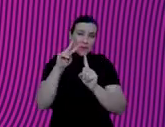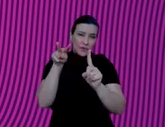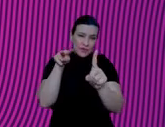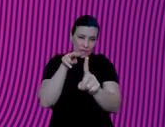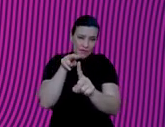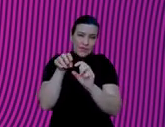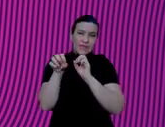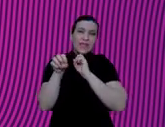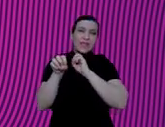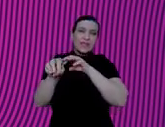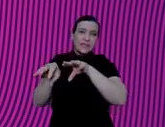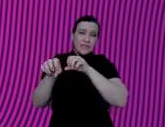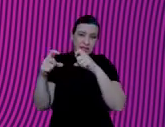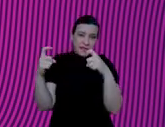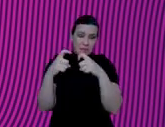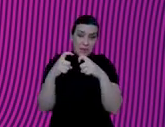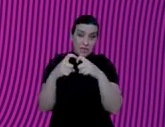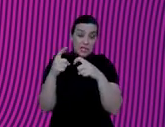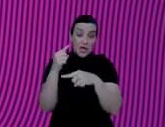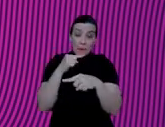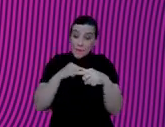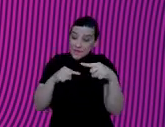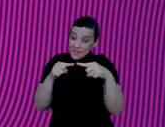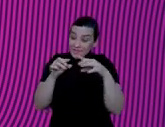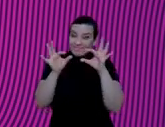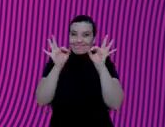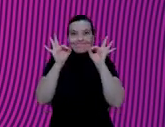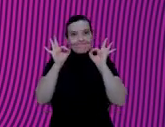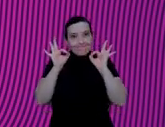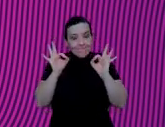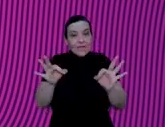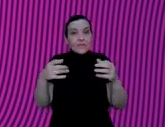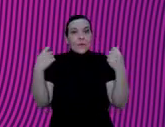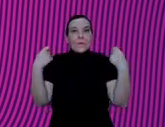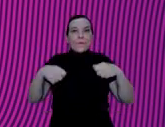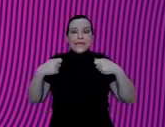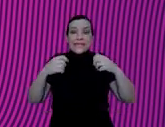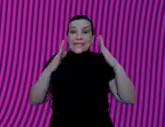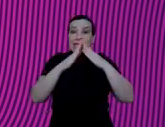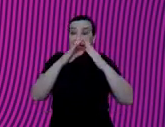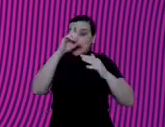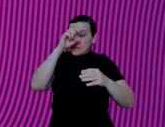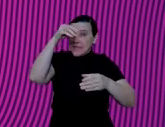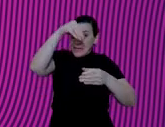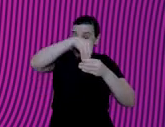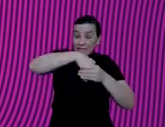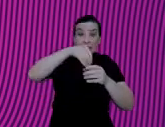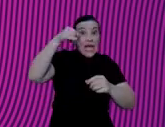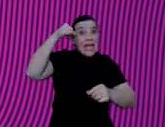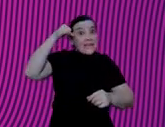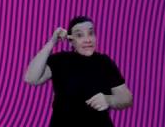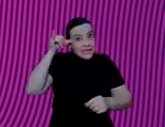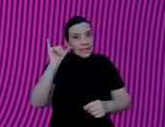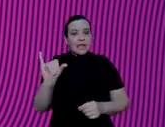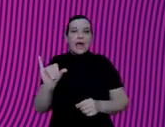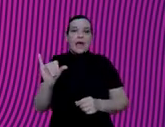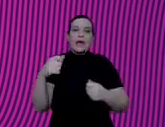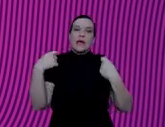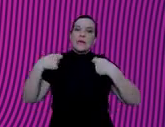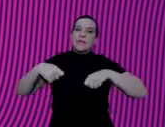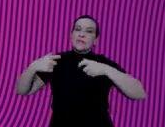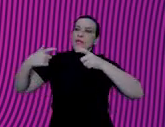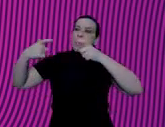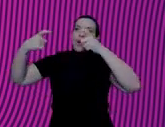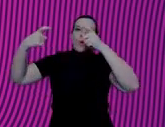objetivo tem que ser que, de fato, essa demanda não chegue ao pronto-socorro, né? Que ela seja atendida num ambiente muito mais favorável para que